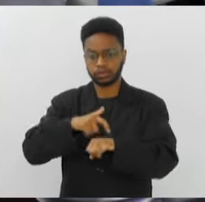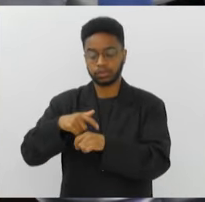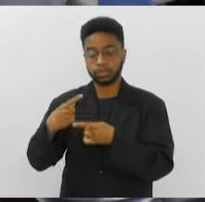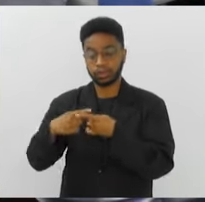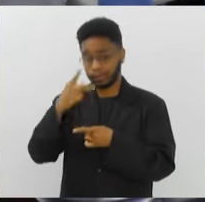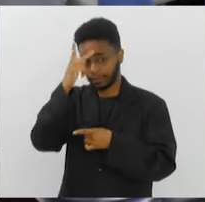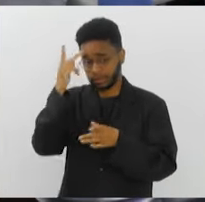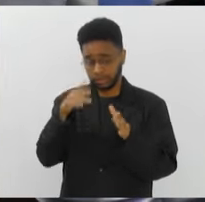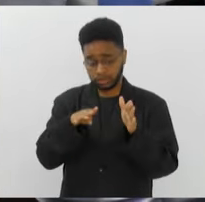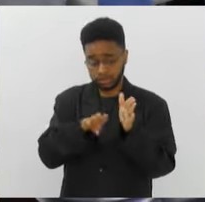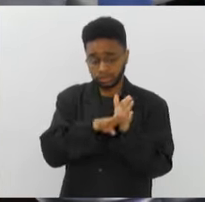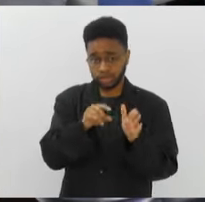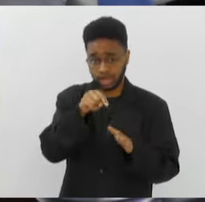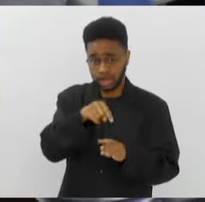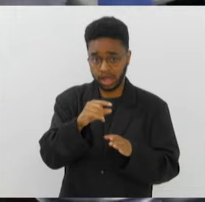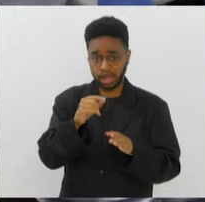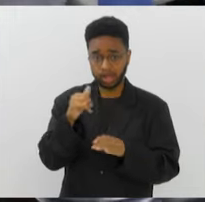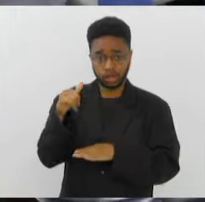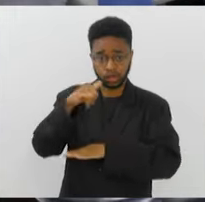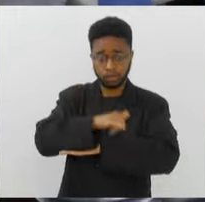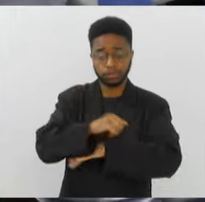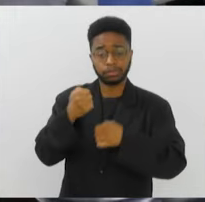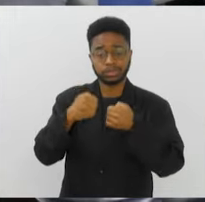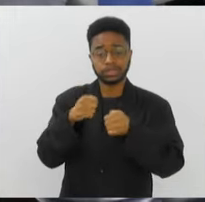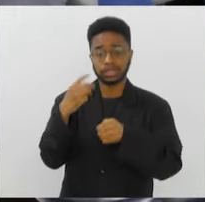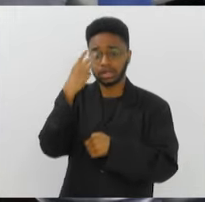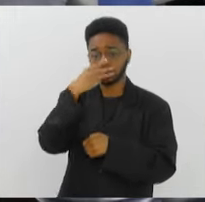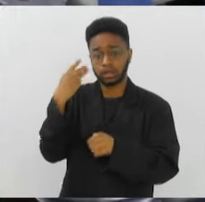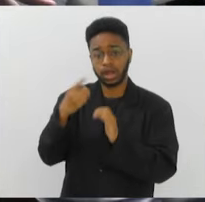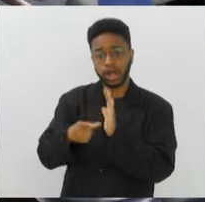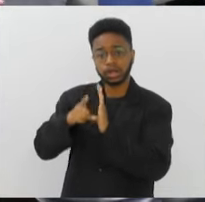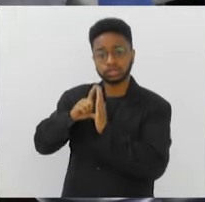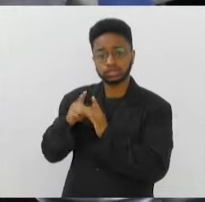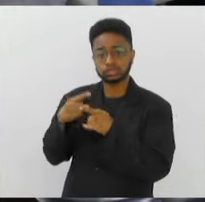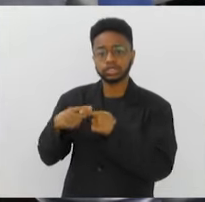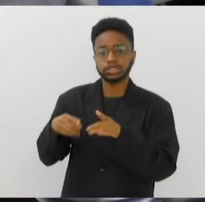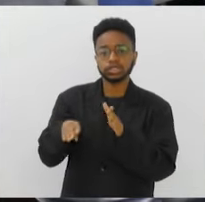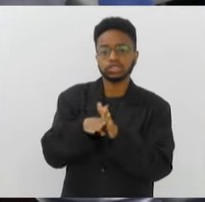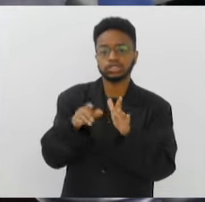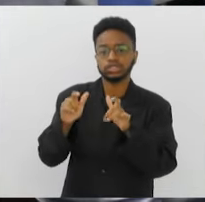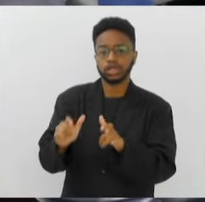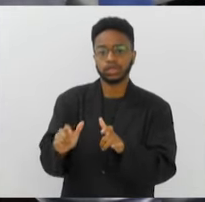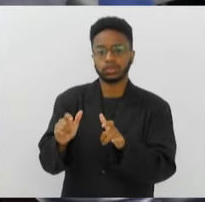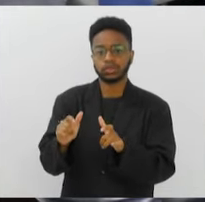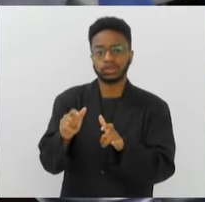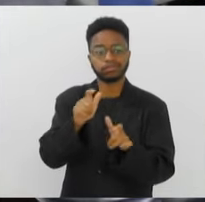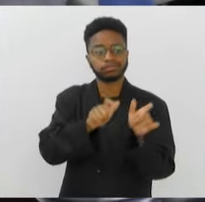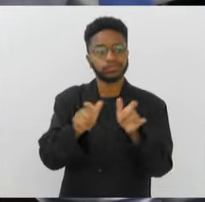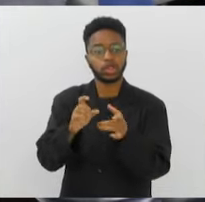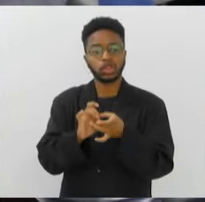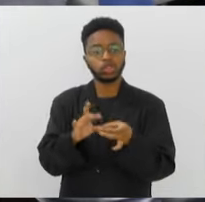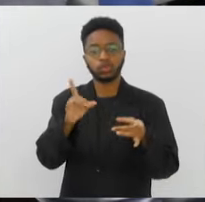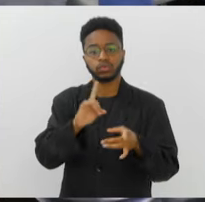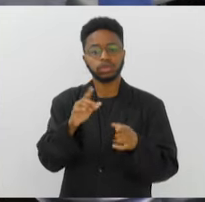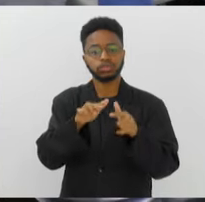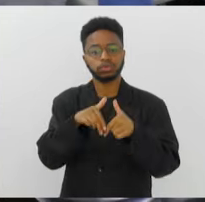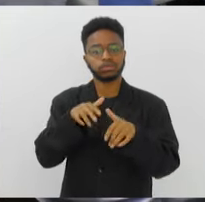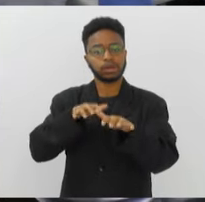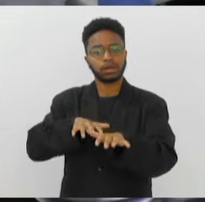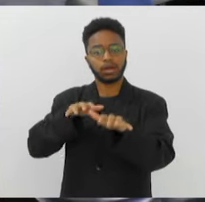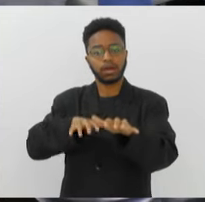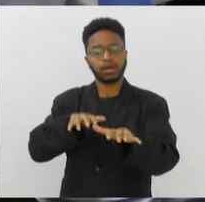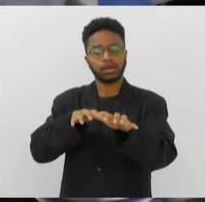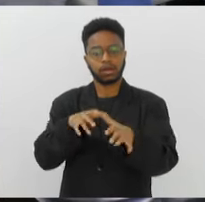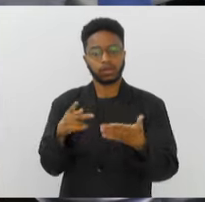chegar no aeroporto, tem que sair 3 horas antes para chegar ali, porque eles não deixam pelo trânsito que eles causam,